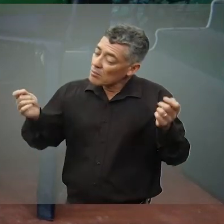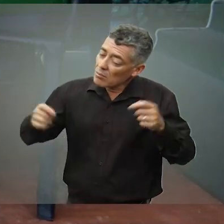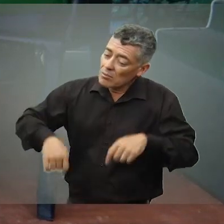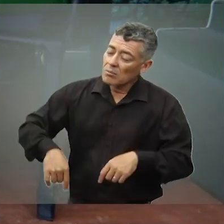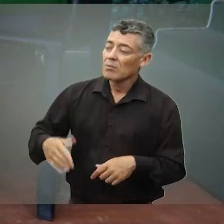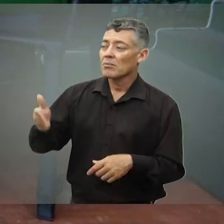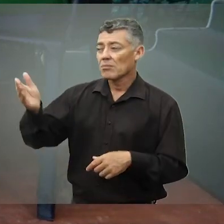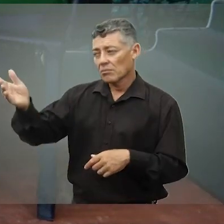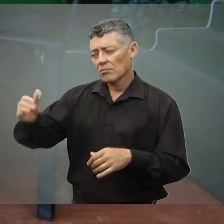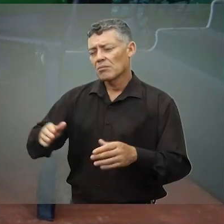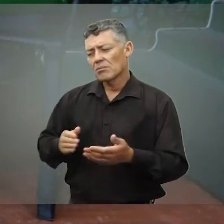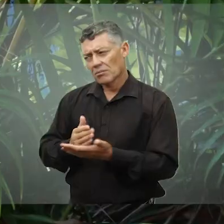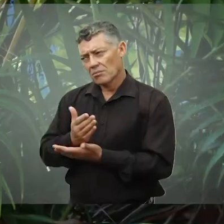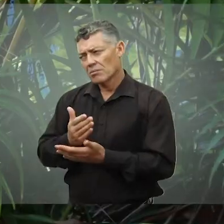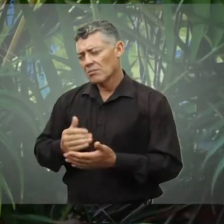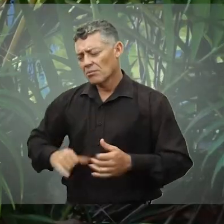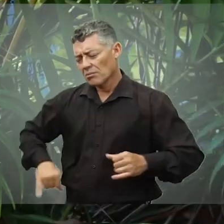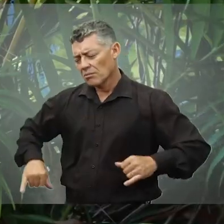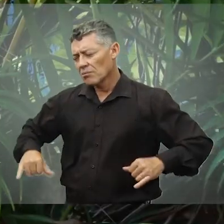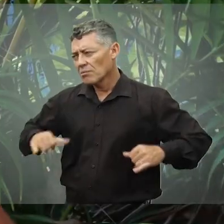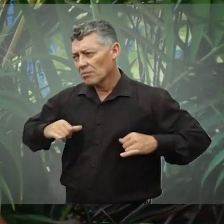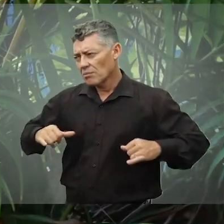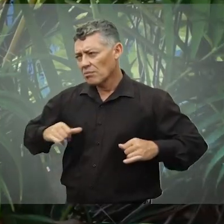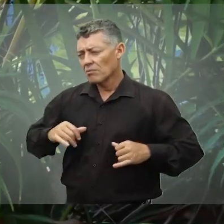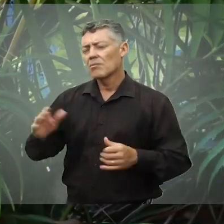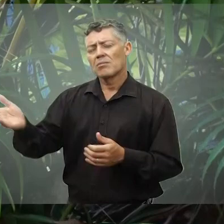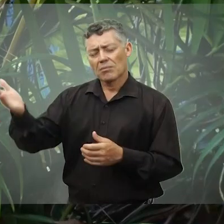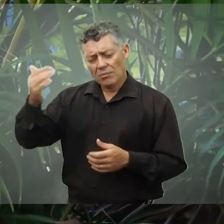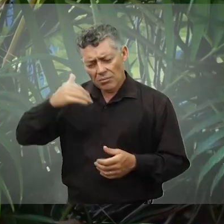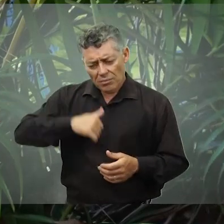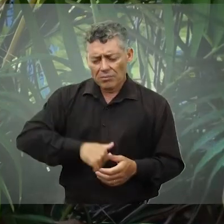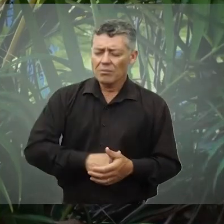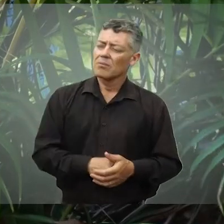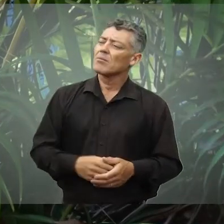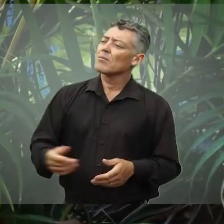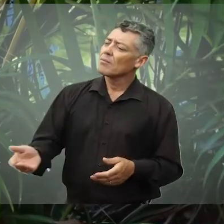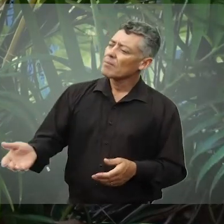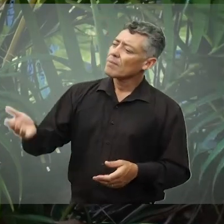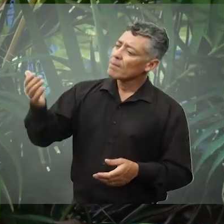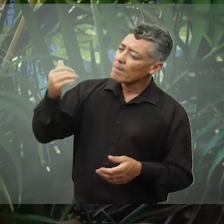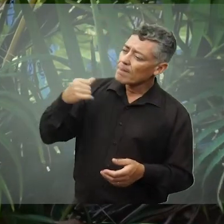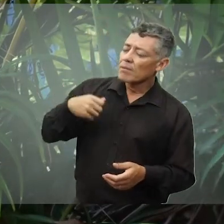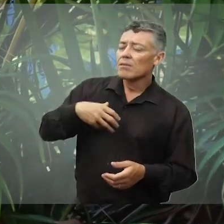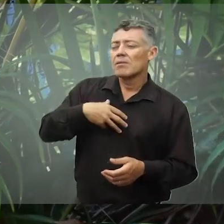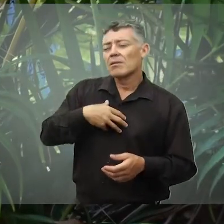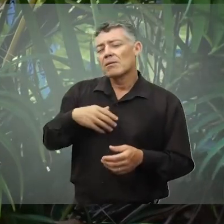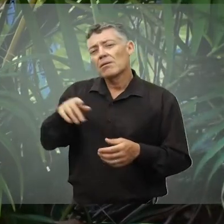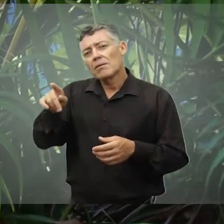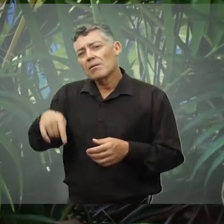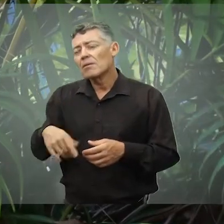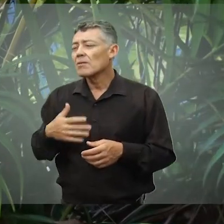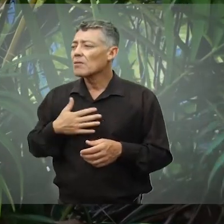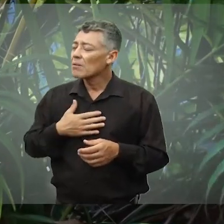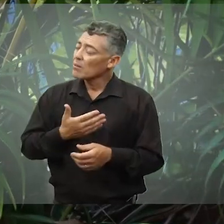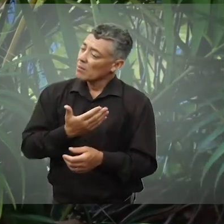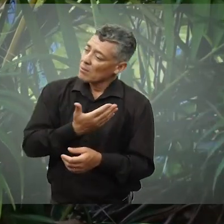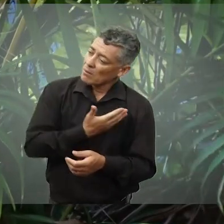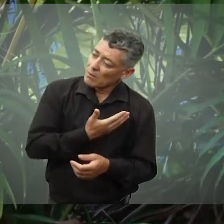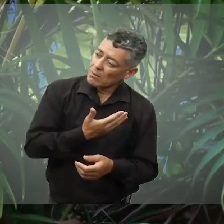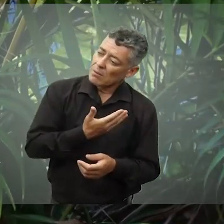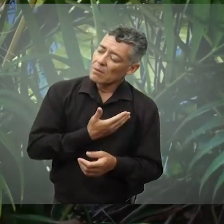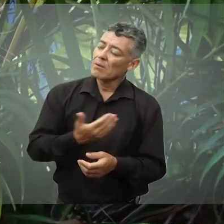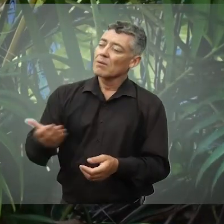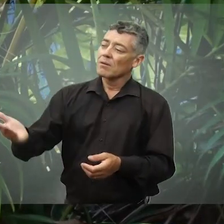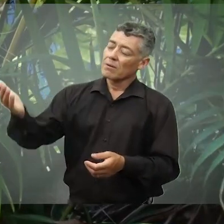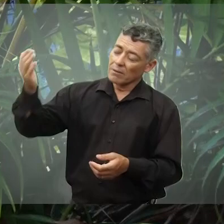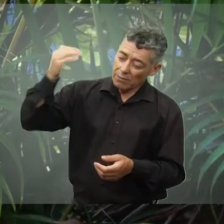te machucar. Vem, vem, vem. Eu sou seu amigo.